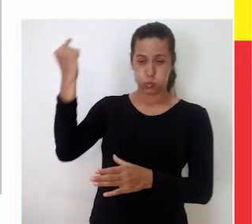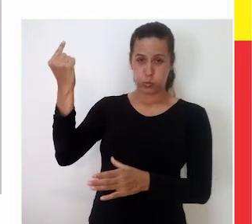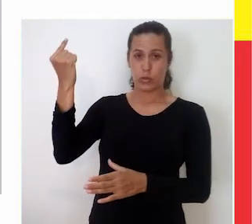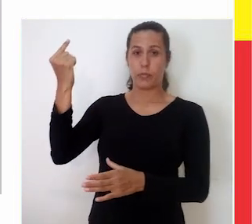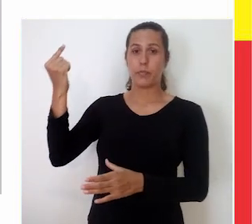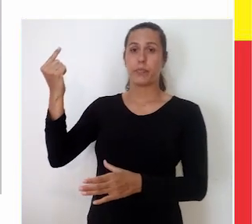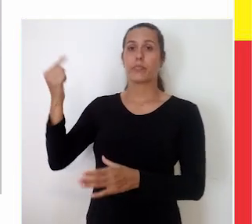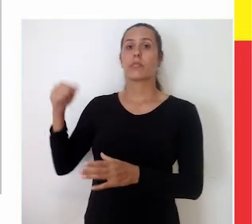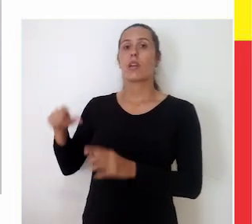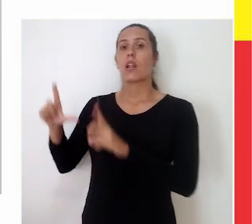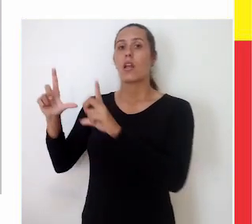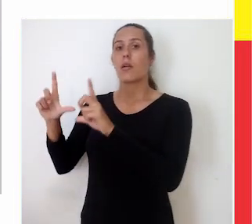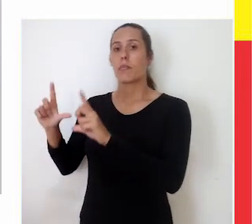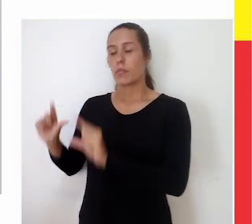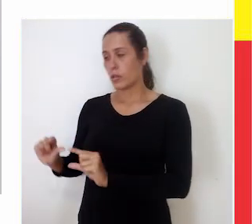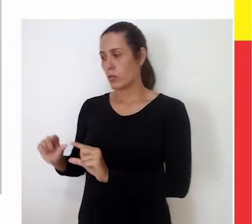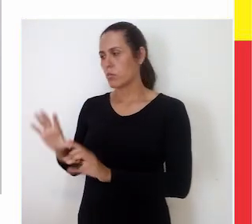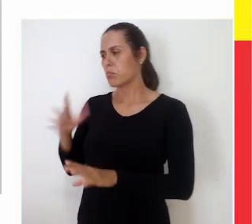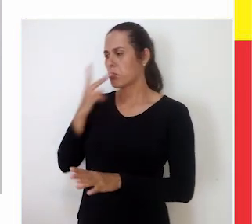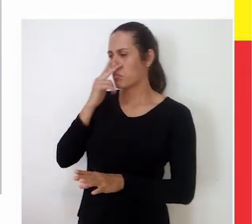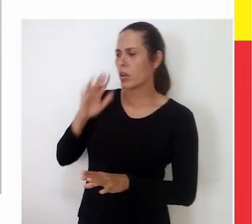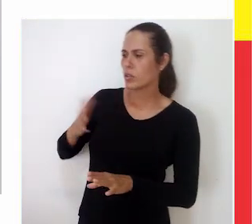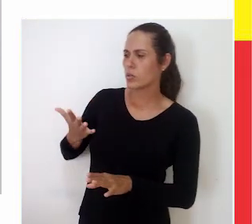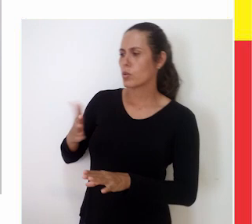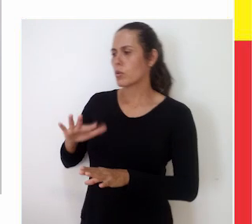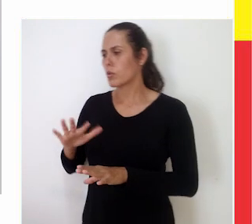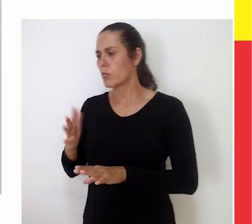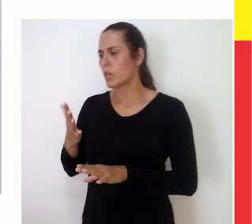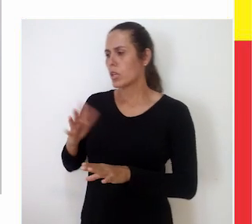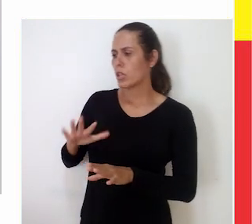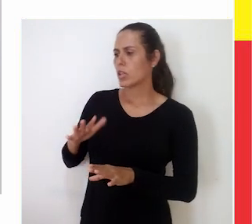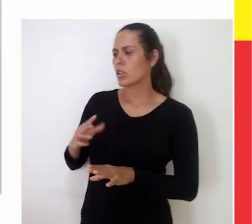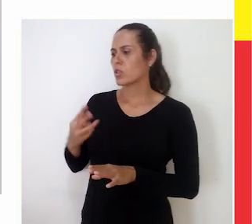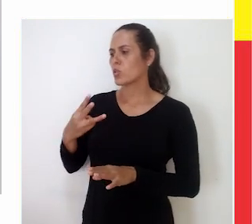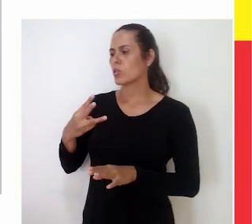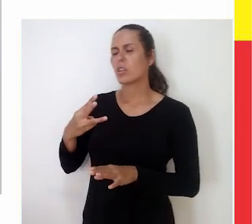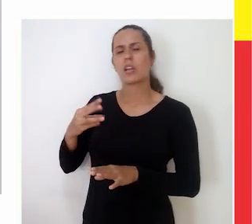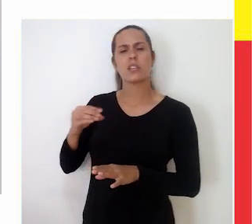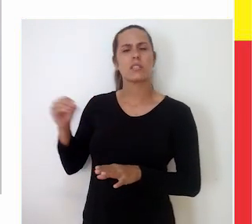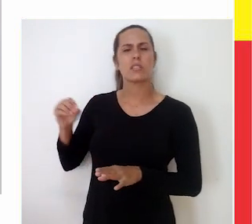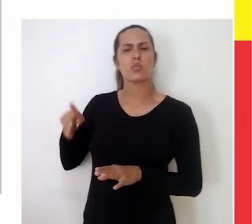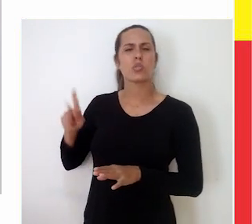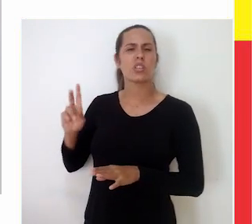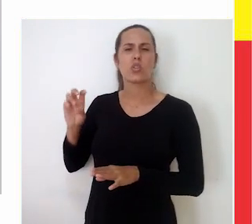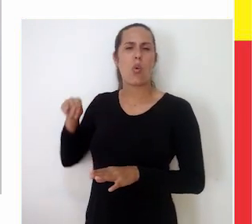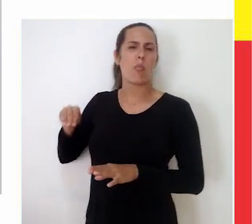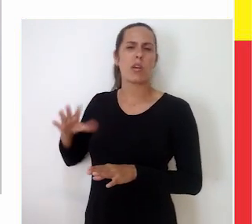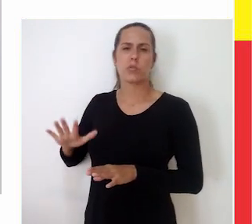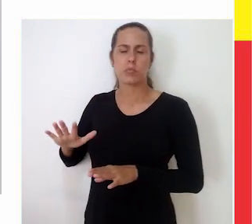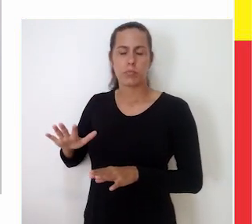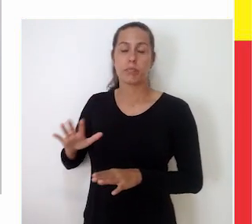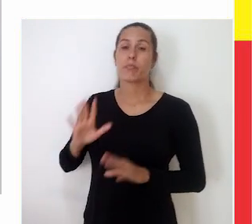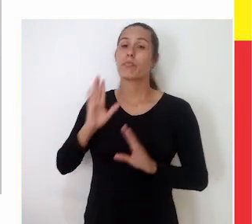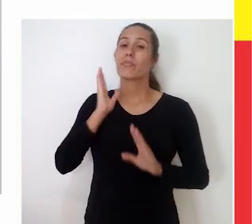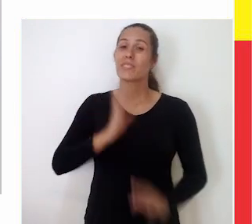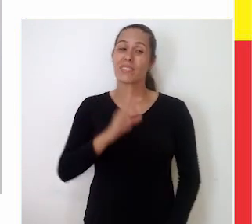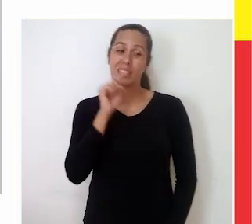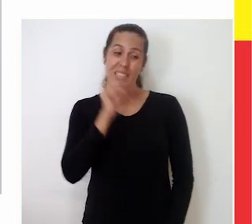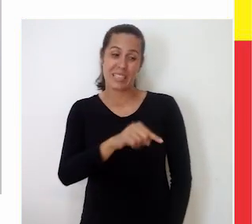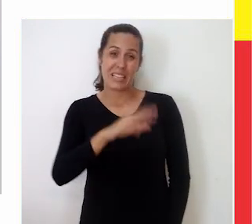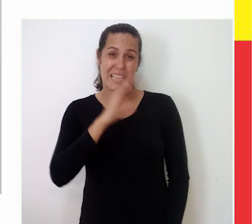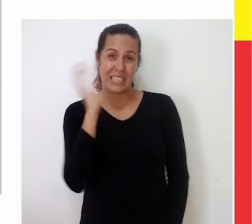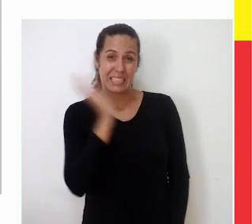A velocidade do furacão vai ser, em média, no máximo, 300 km por hora. Já a velocidade